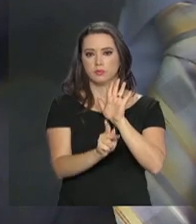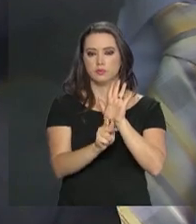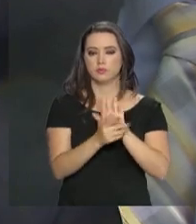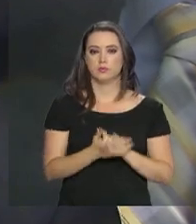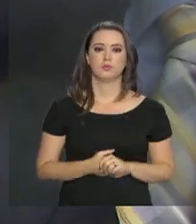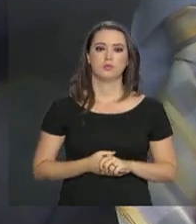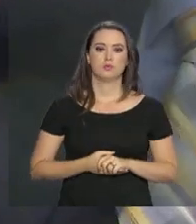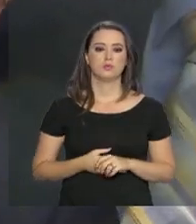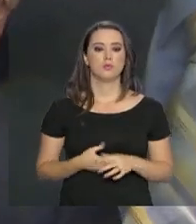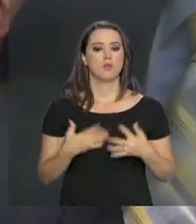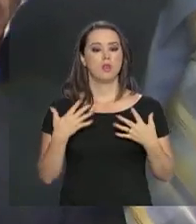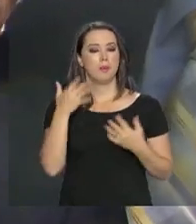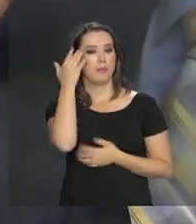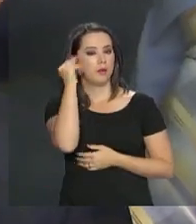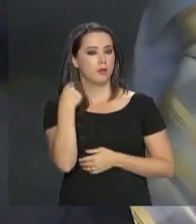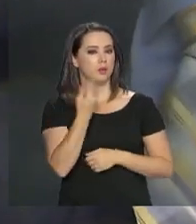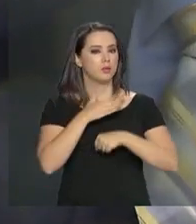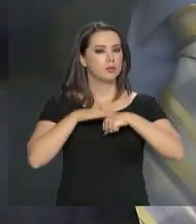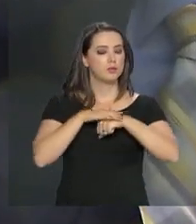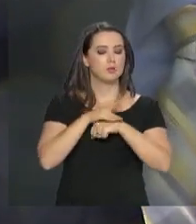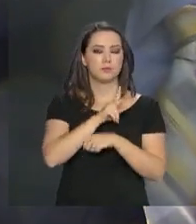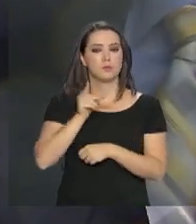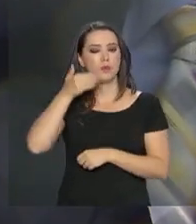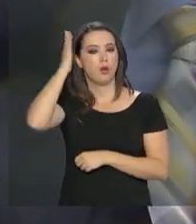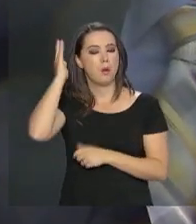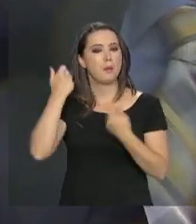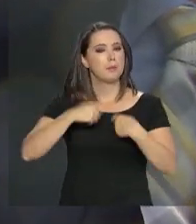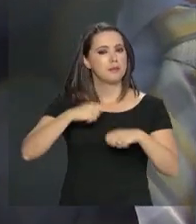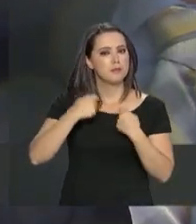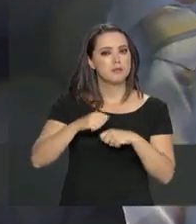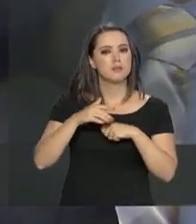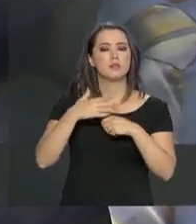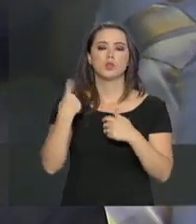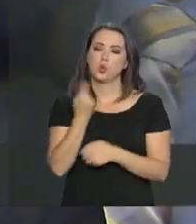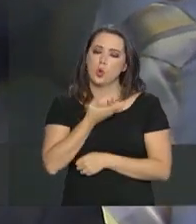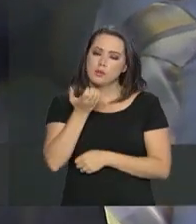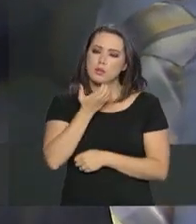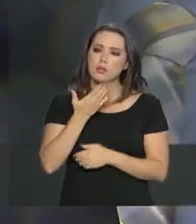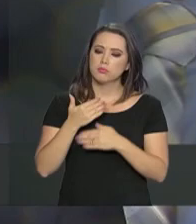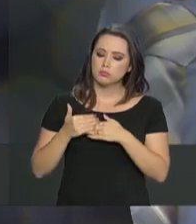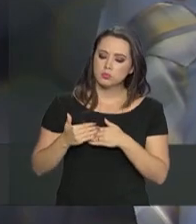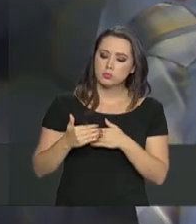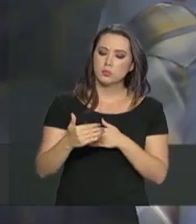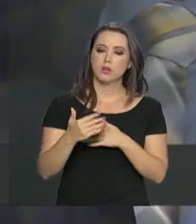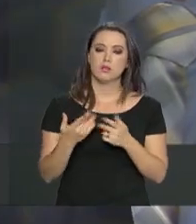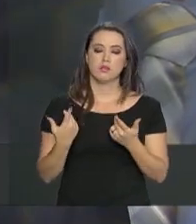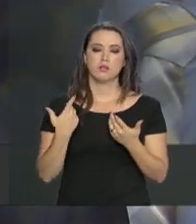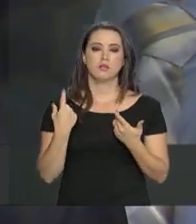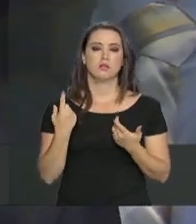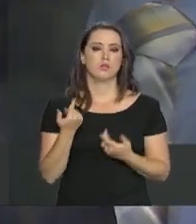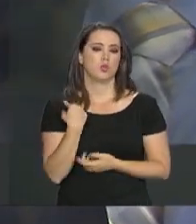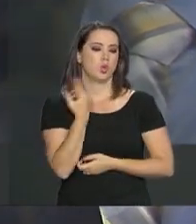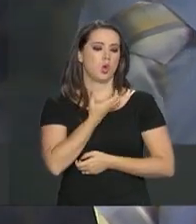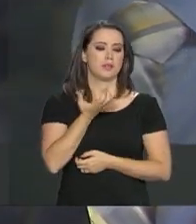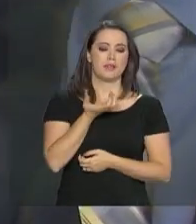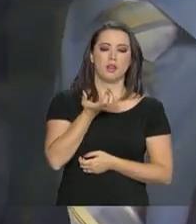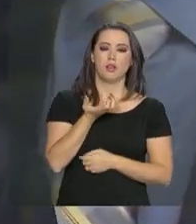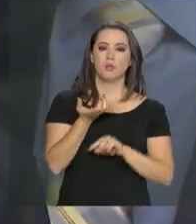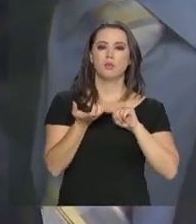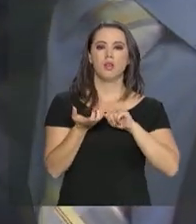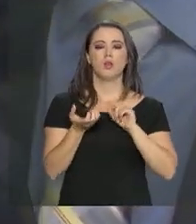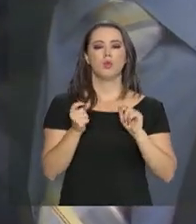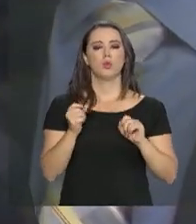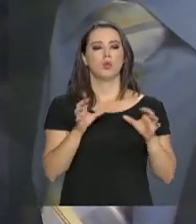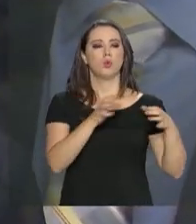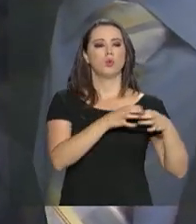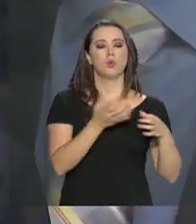Vamos conversar com o Temer amanhã, talvez haja oportunidades, gostaríamos que saísse alguma coisa. E não é o que nós queremos ou o que a